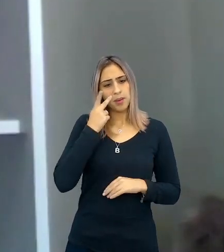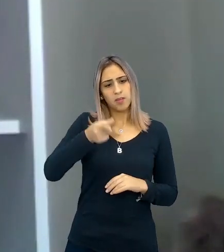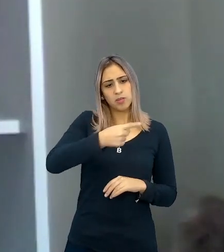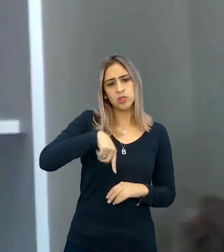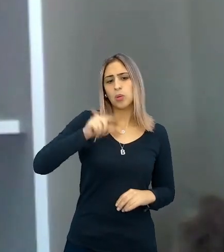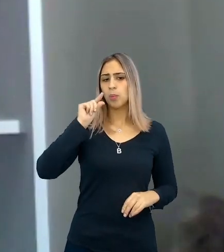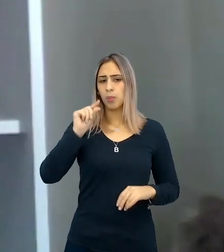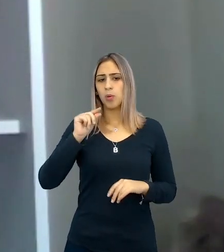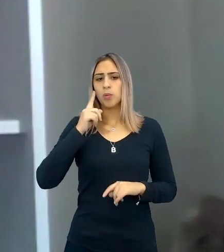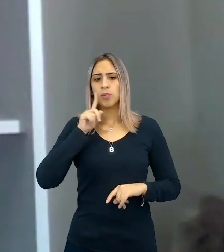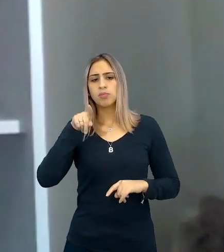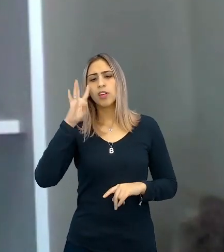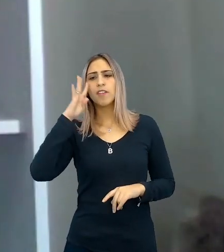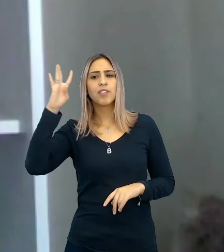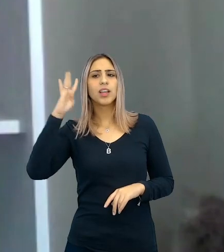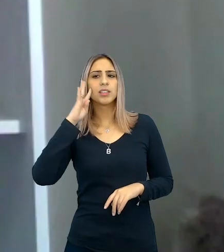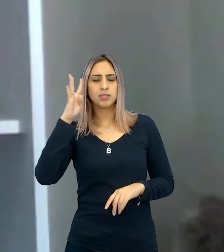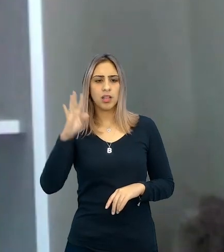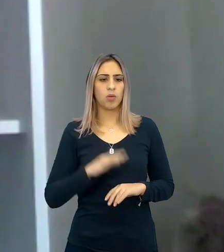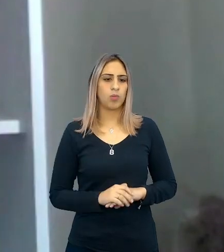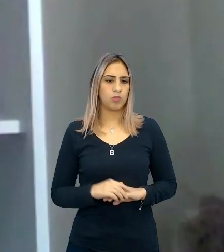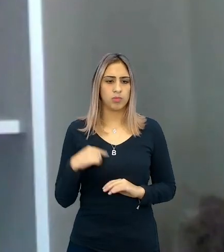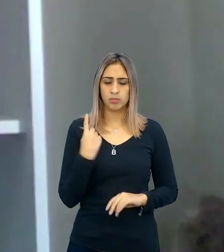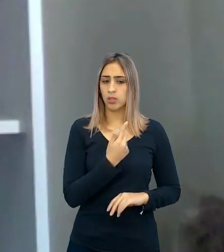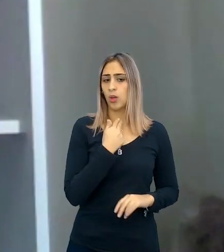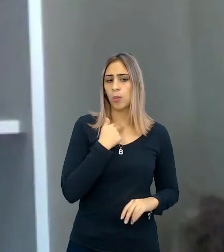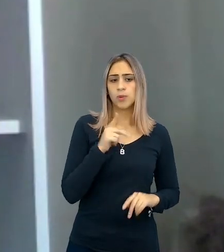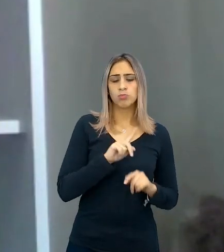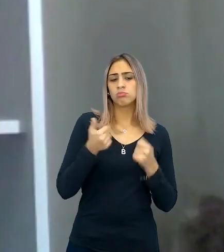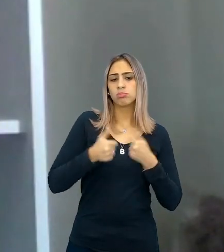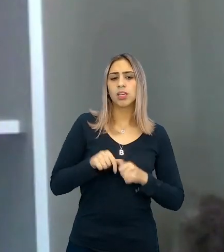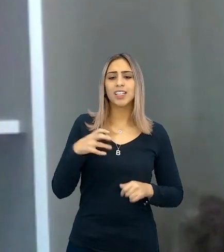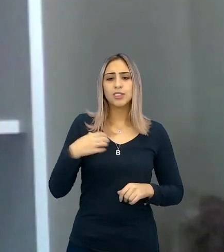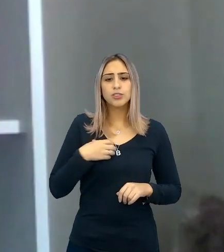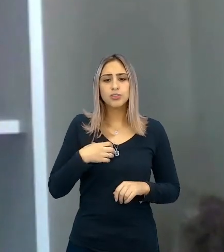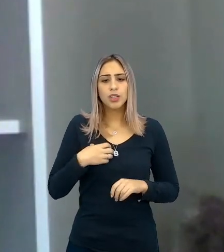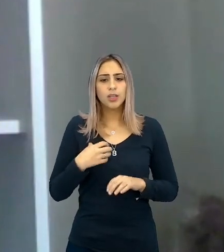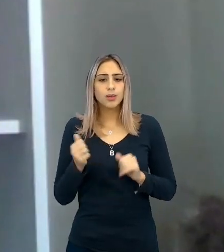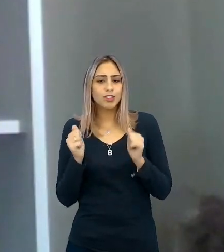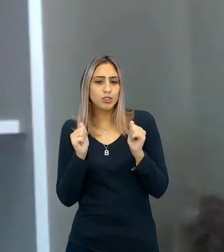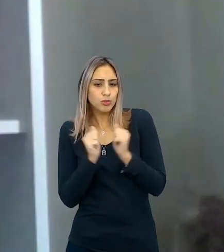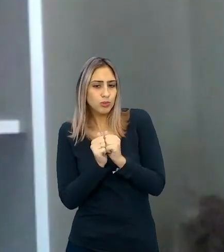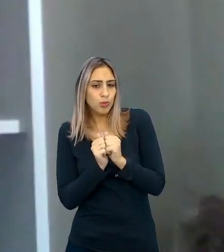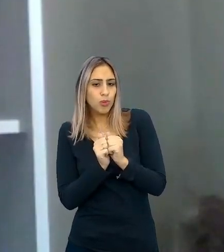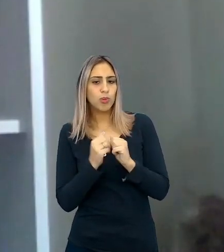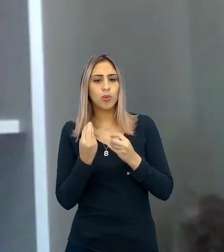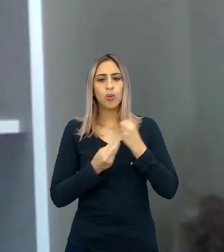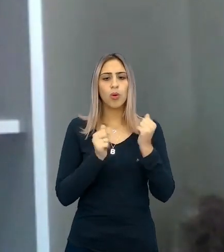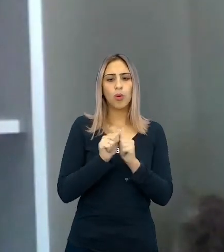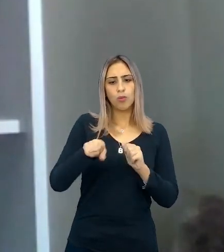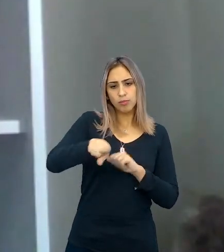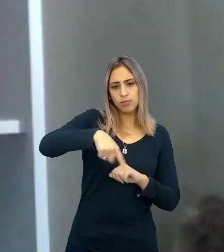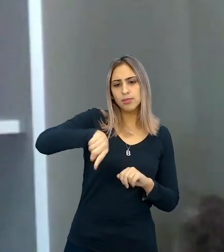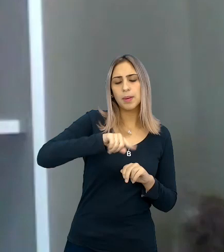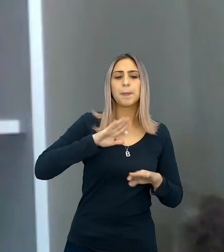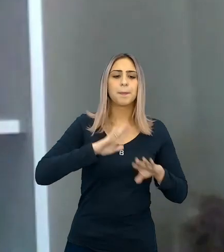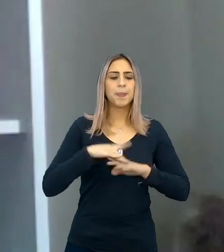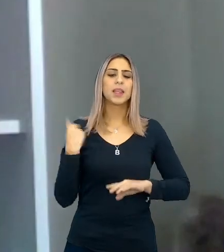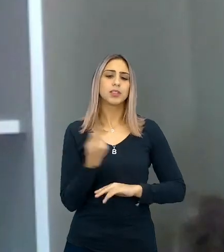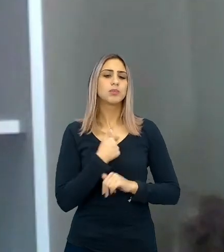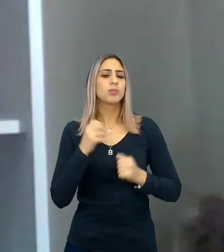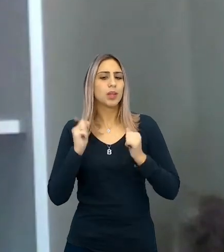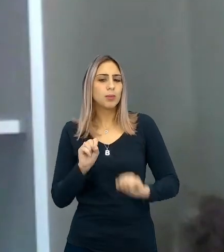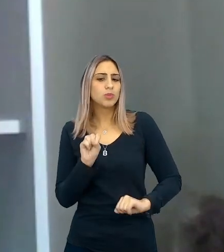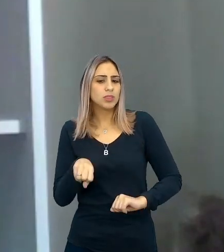um pouquinho de reflexão. Nós não podemos estar de forma síncrona com vocês, né? Mas nós podemos